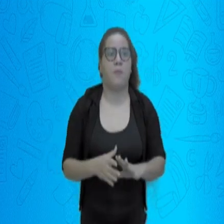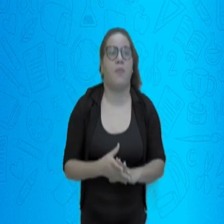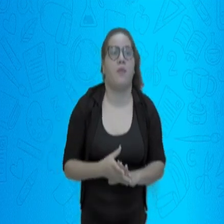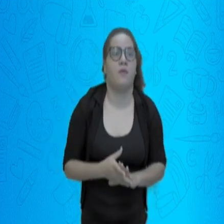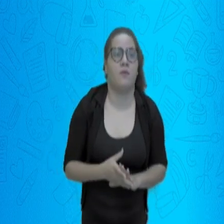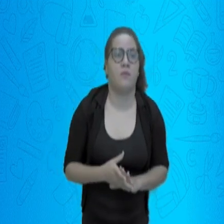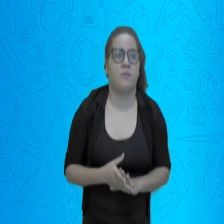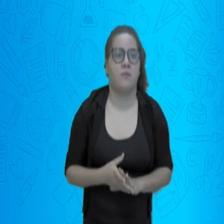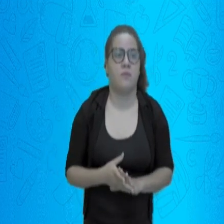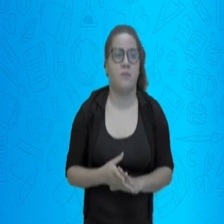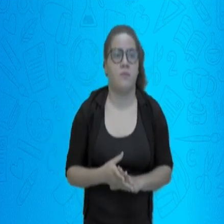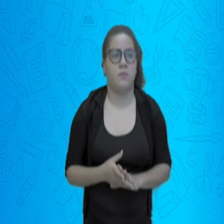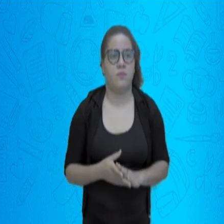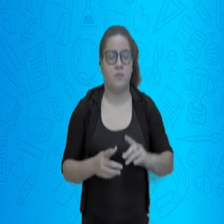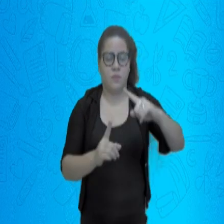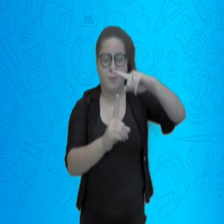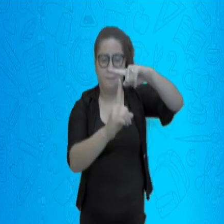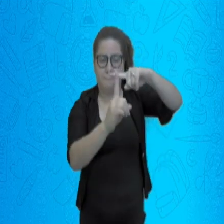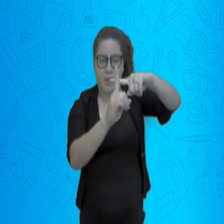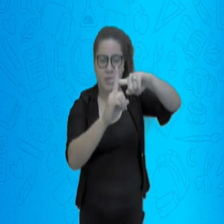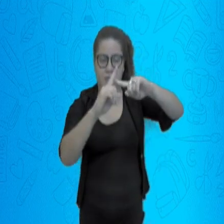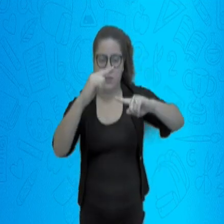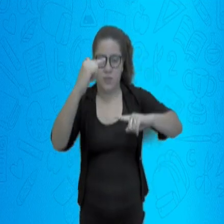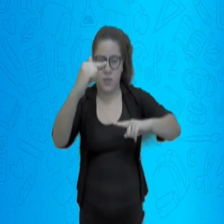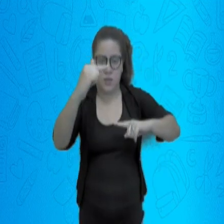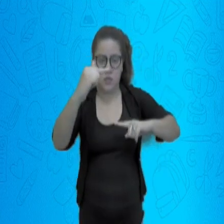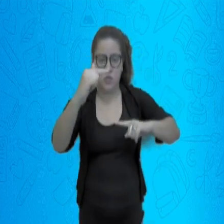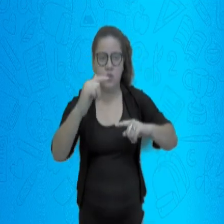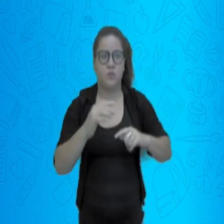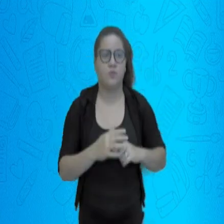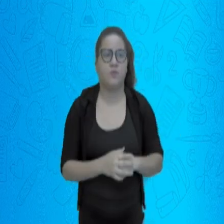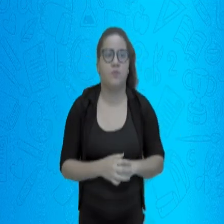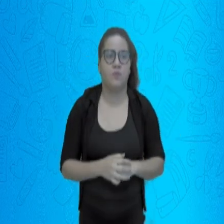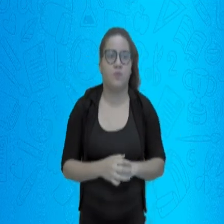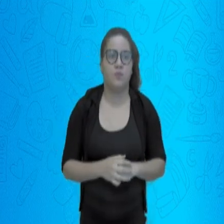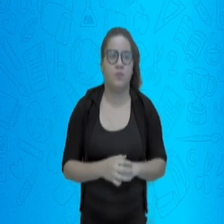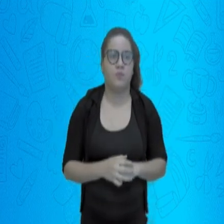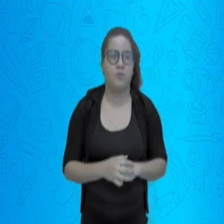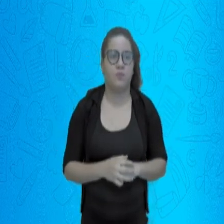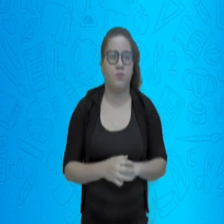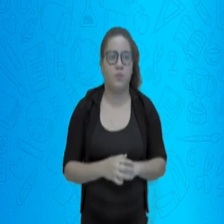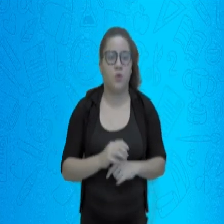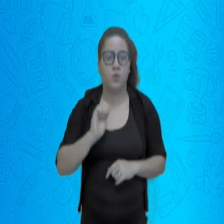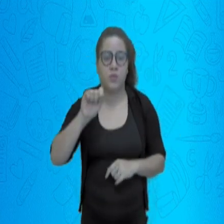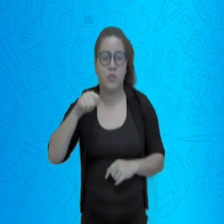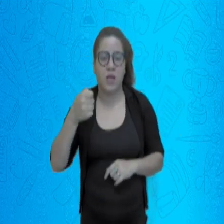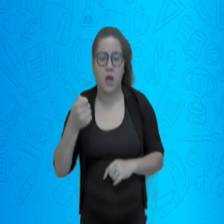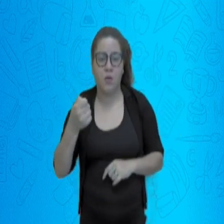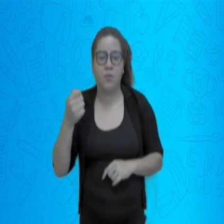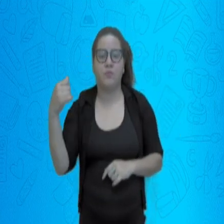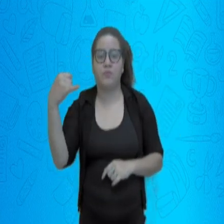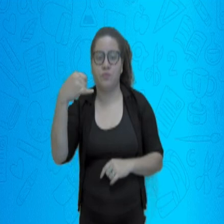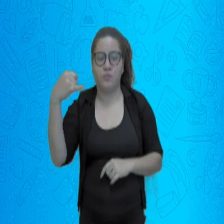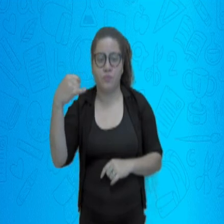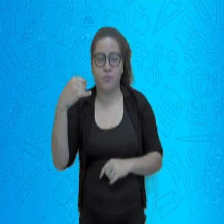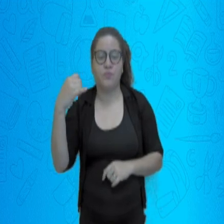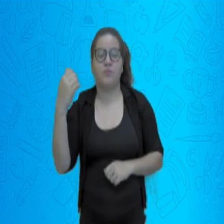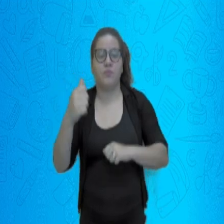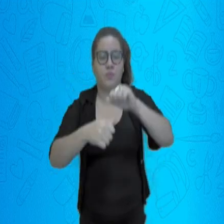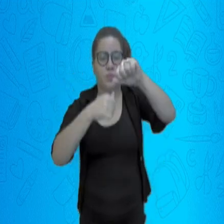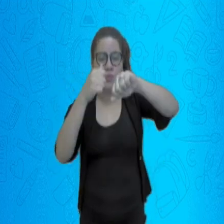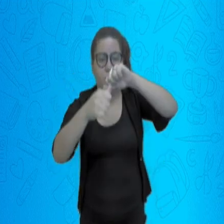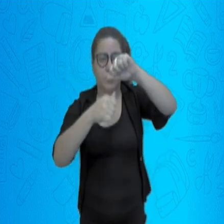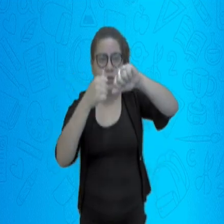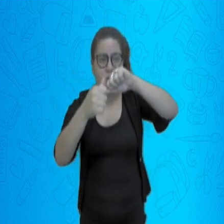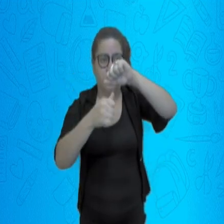+7, eu vou tirar aqui o parêntese, vai ficar +7. Se o sinal está negativo aqui, eu vou modificar o sinal